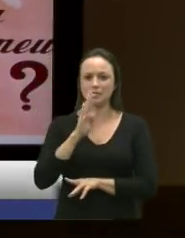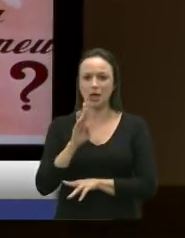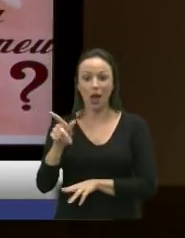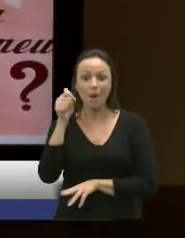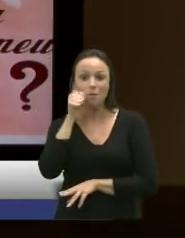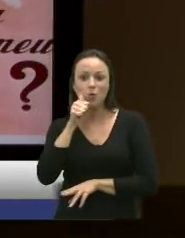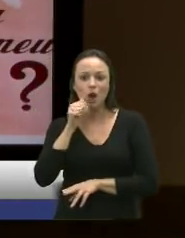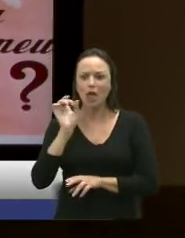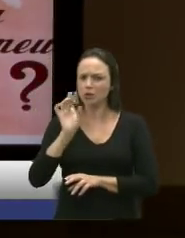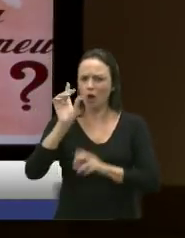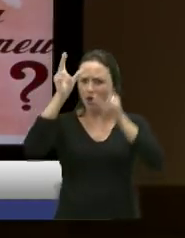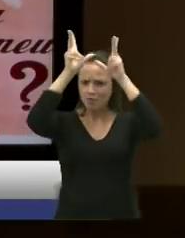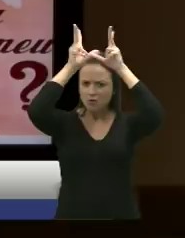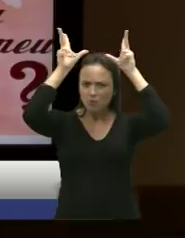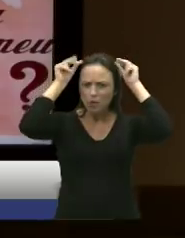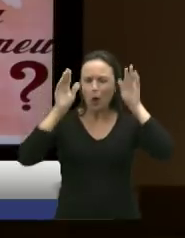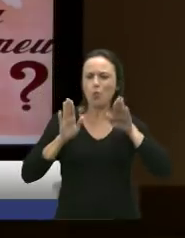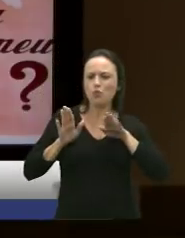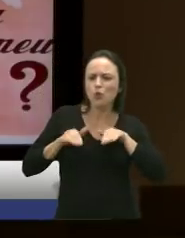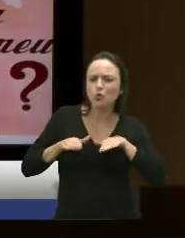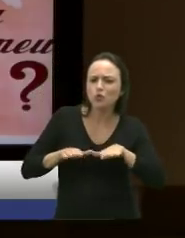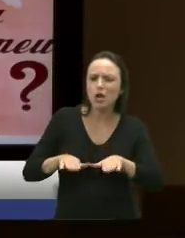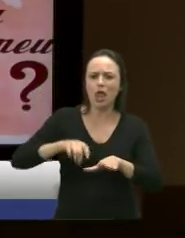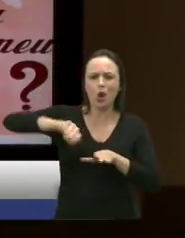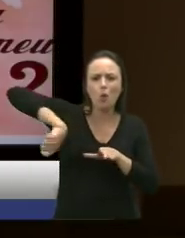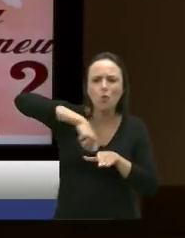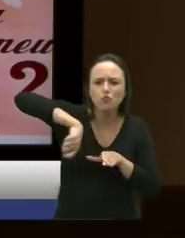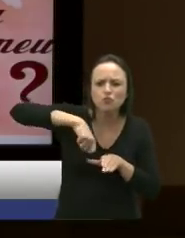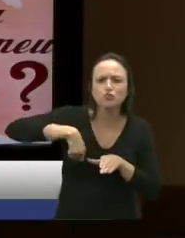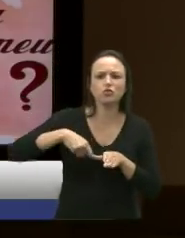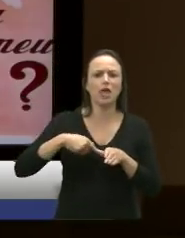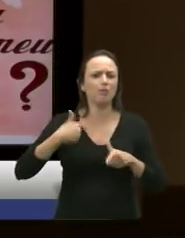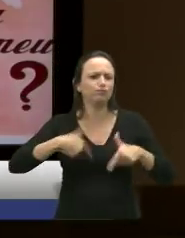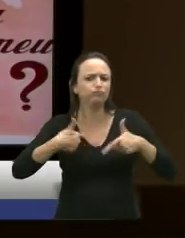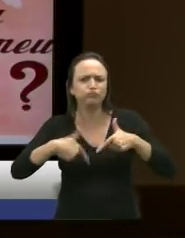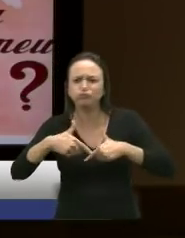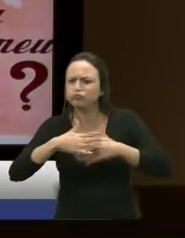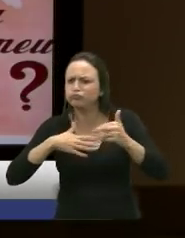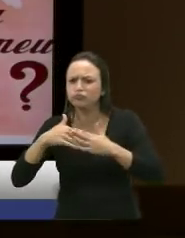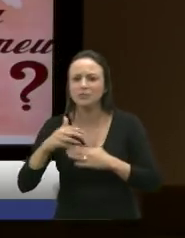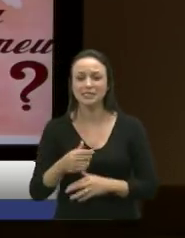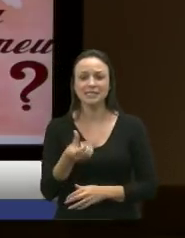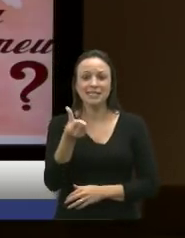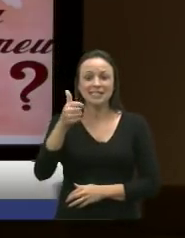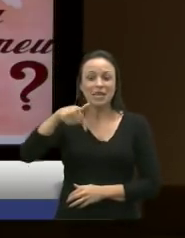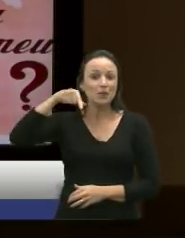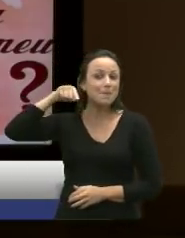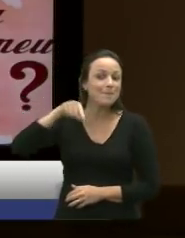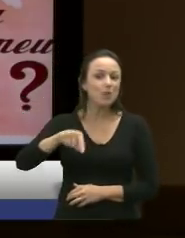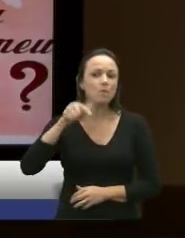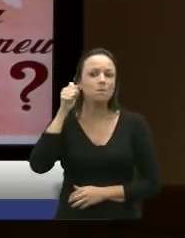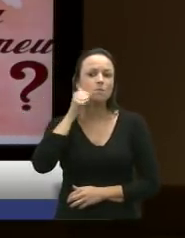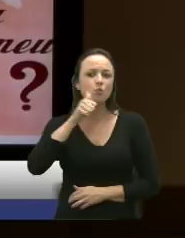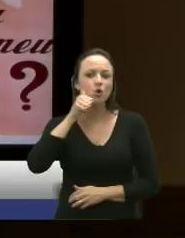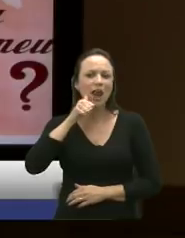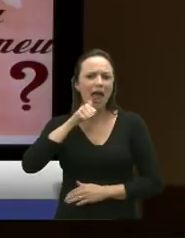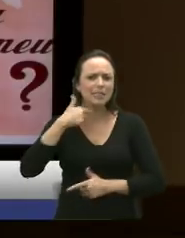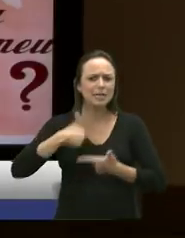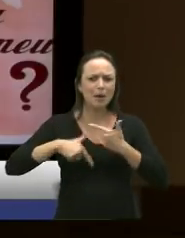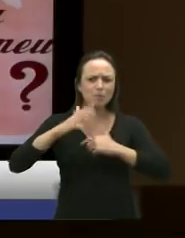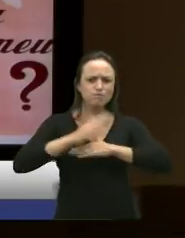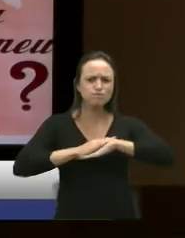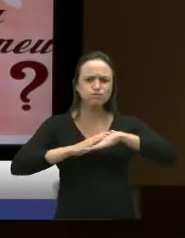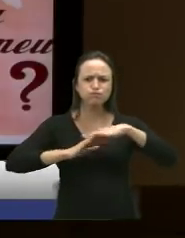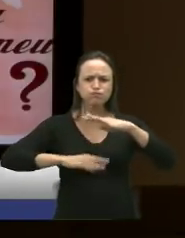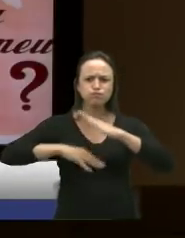enfermeiras, costureiras, cozinheiras, operárias, 67 mil mulheres operárias. Revolução